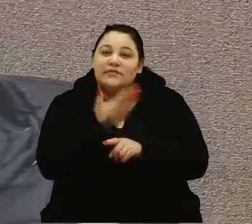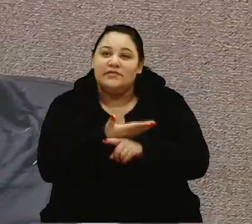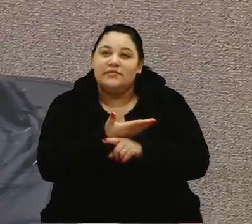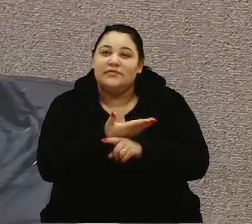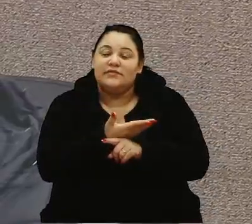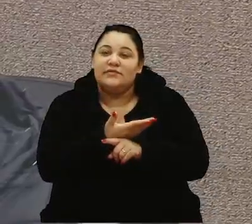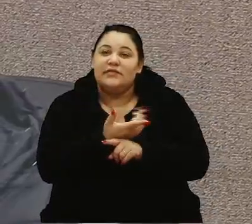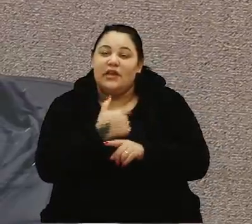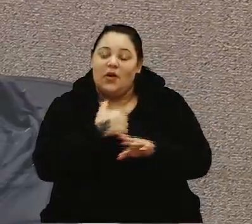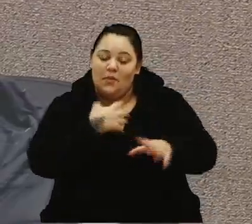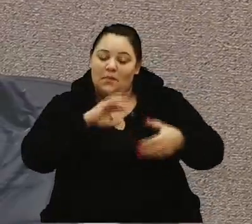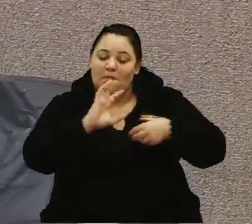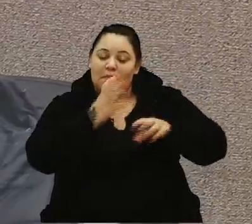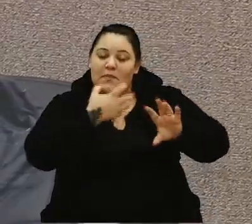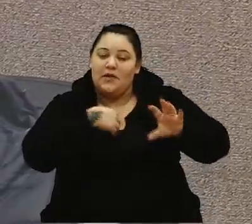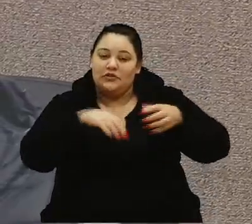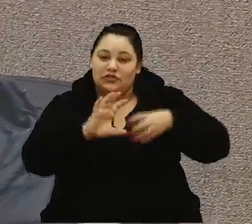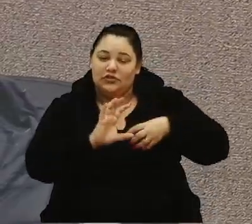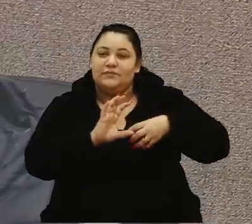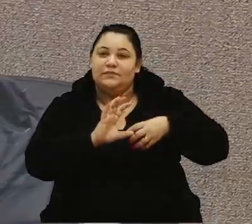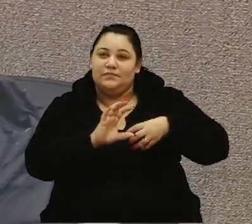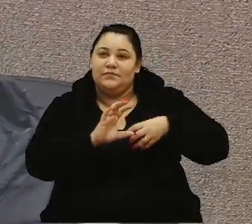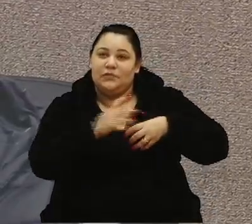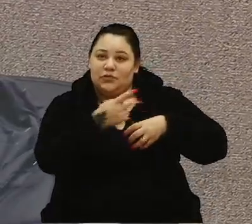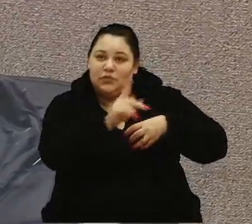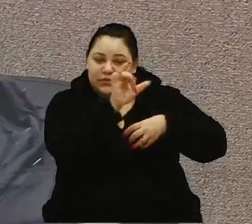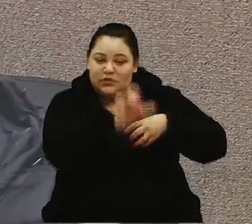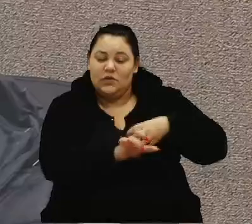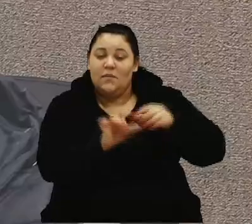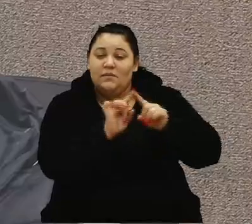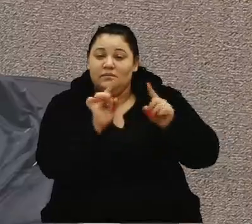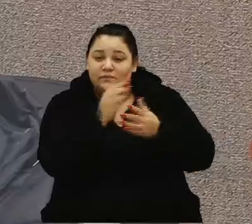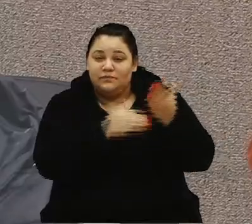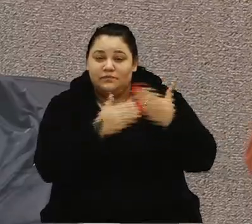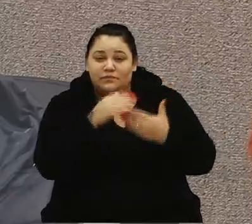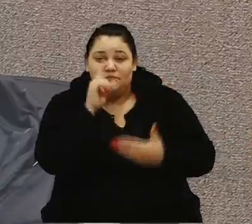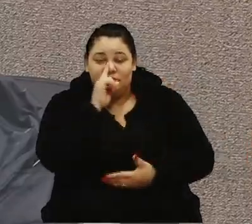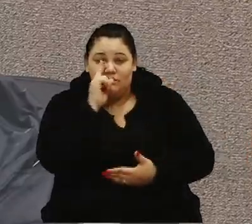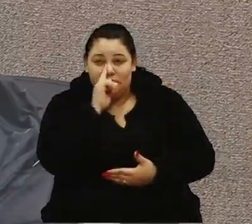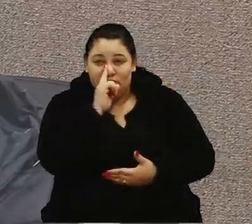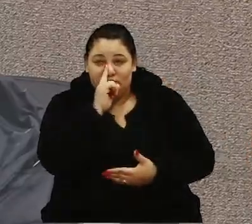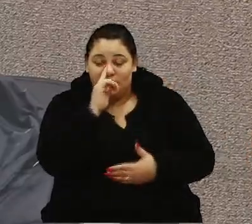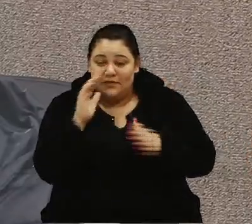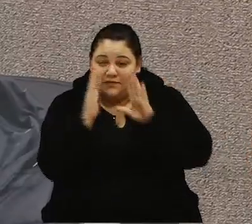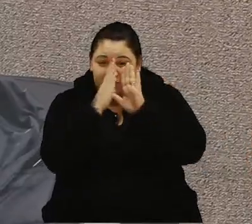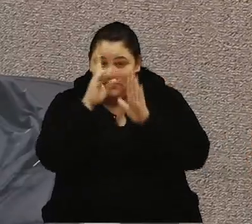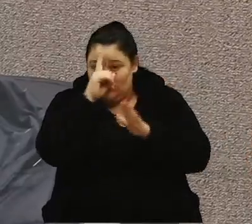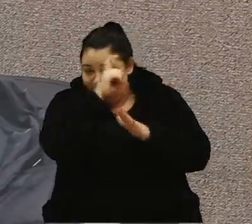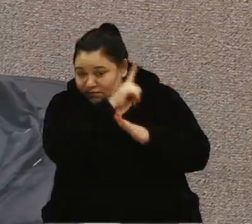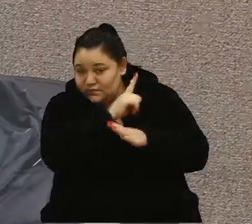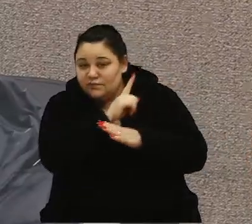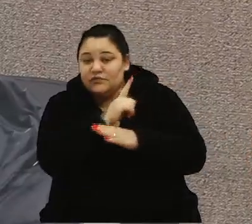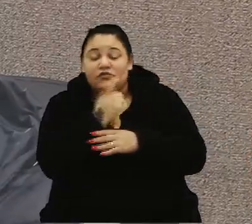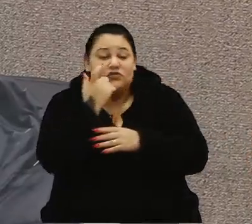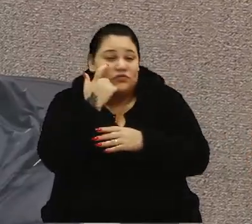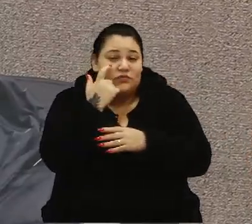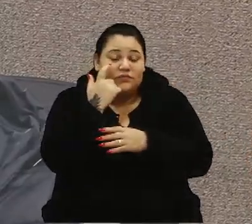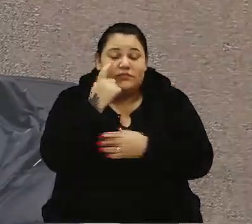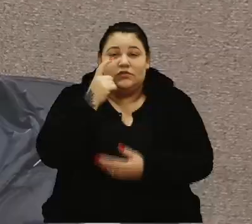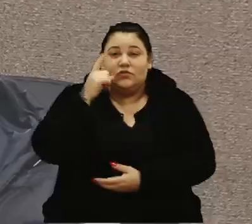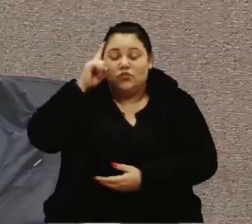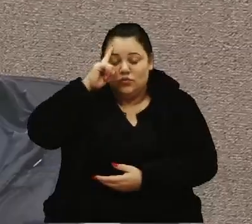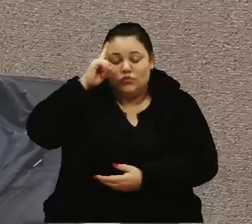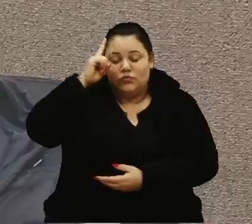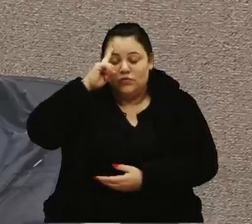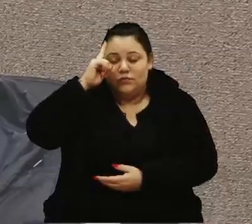te coloco nesse lugar, Ali, agora, mas de todas as mães que enfrentam uma dificuldade tão grande, e a gente vê diariamente, né, o que a